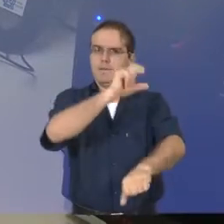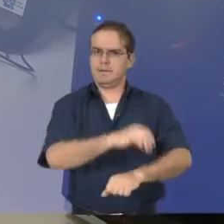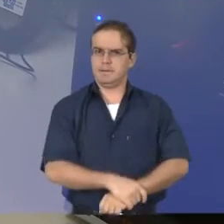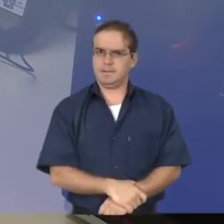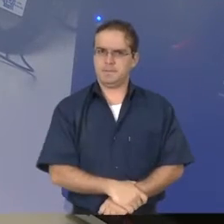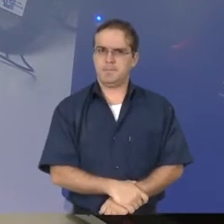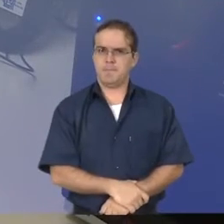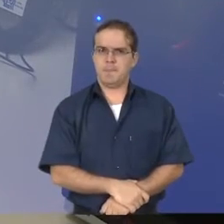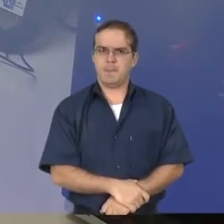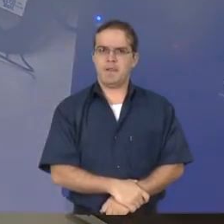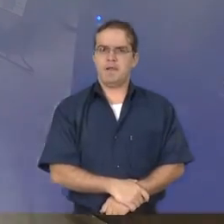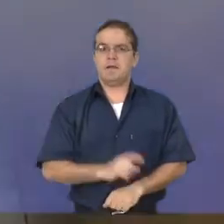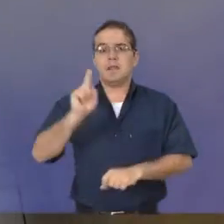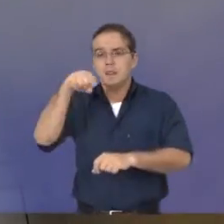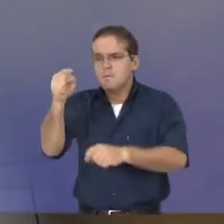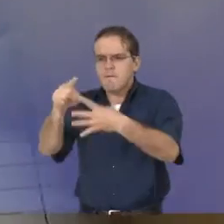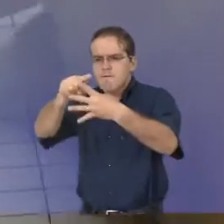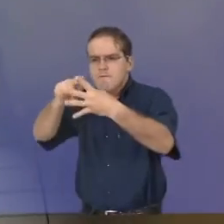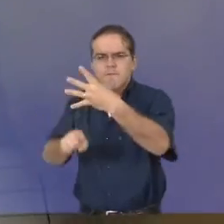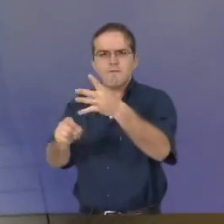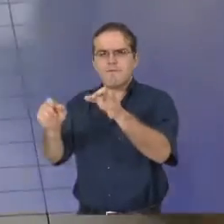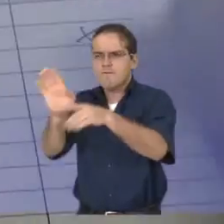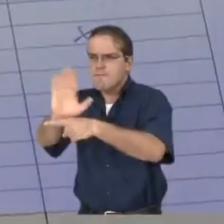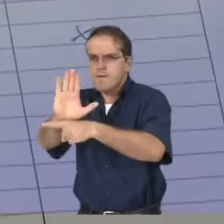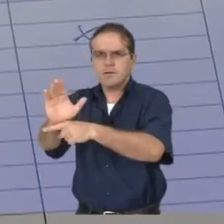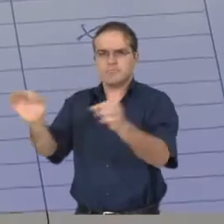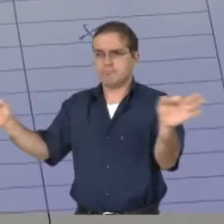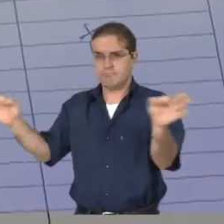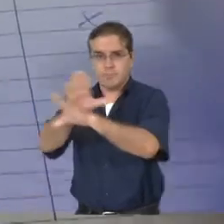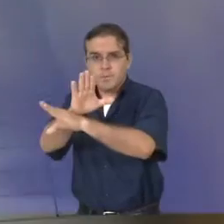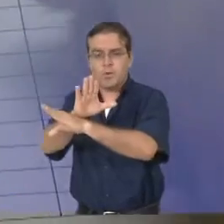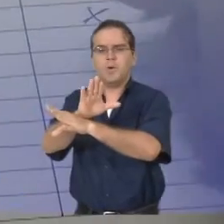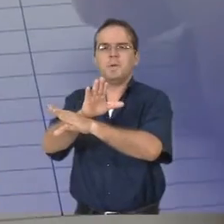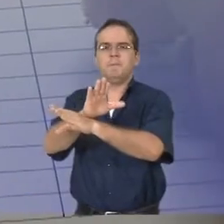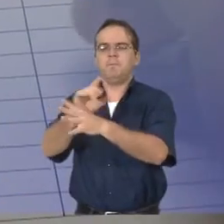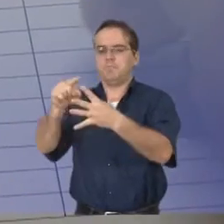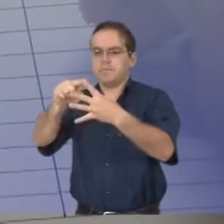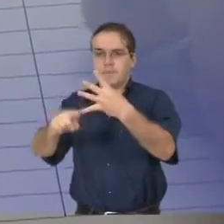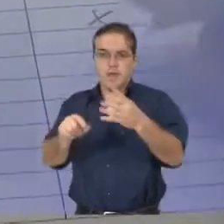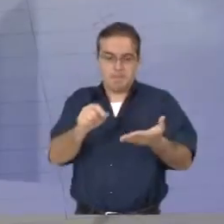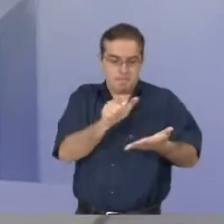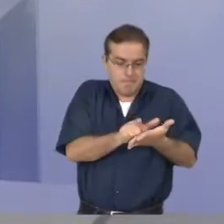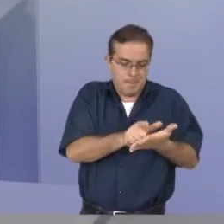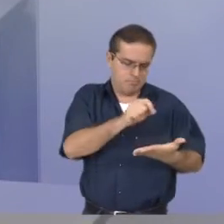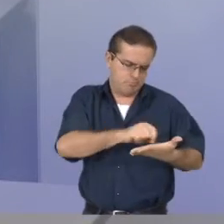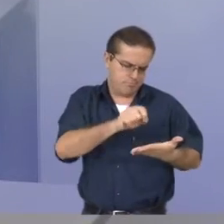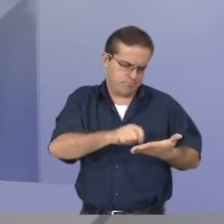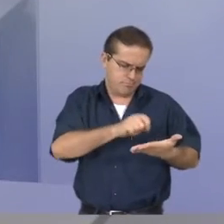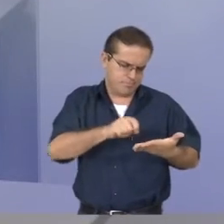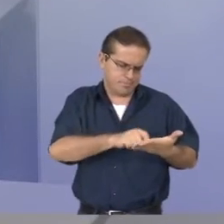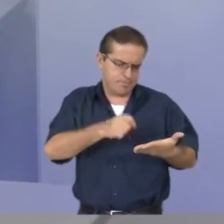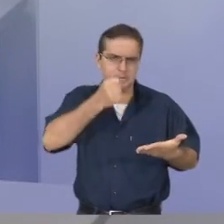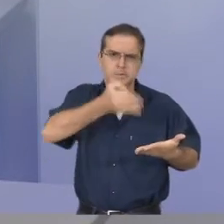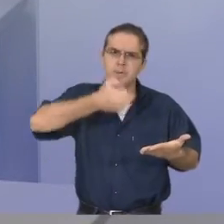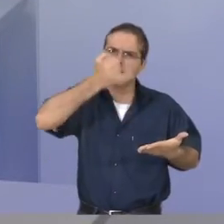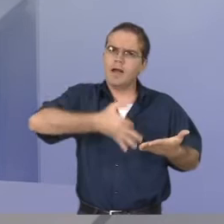Após cada vídeo, os participantes relatam as emoções que sentiram em 2 questionários. Passa para o computador os dados do Polar, que são